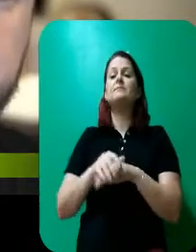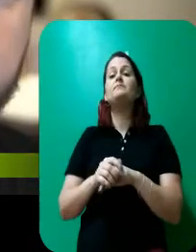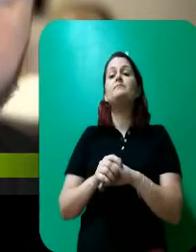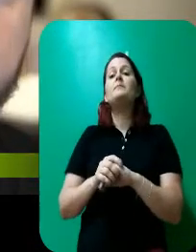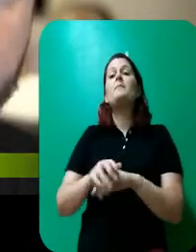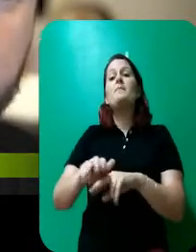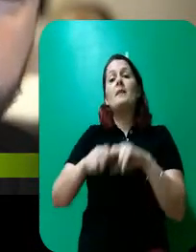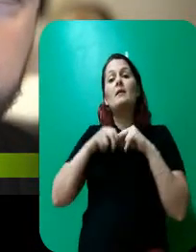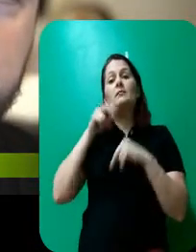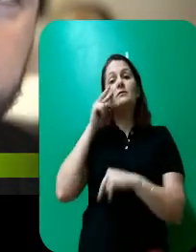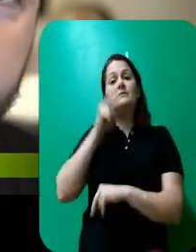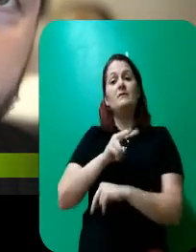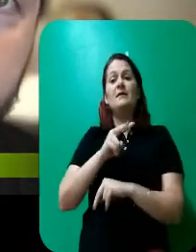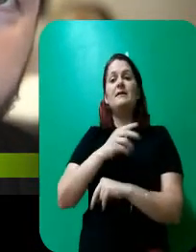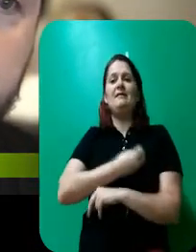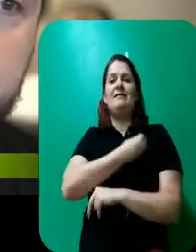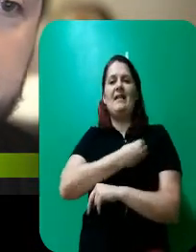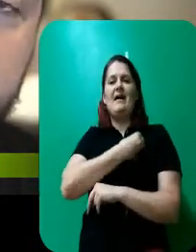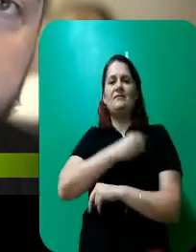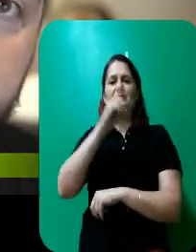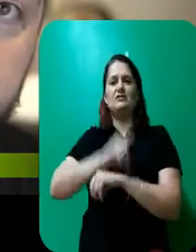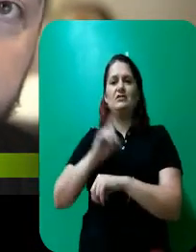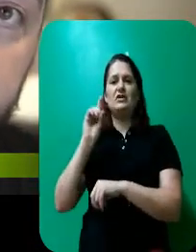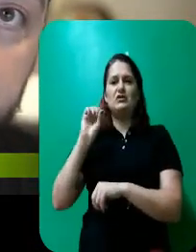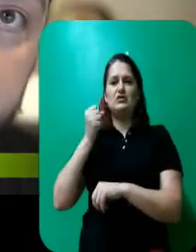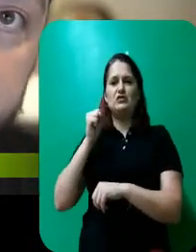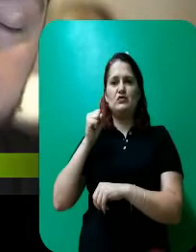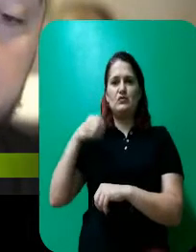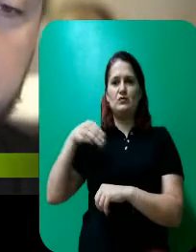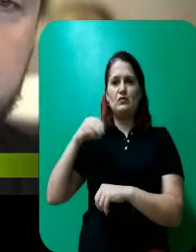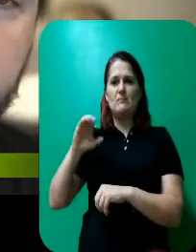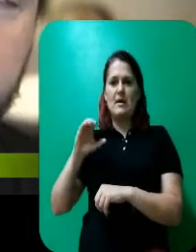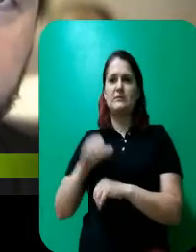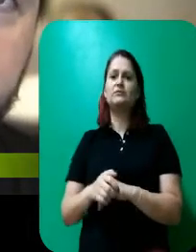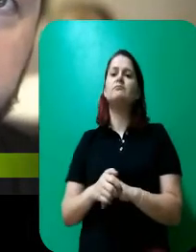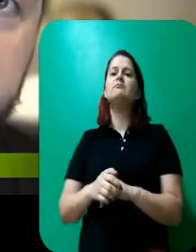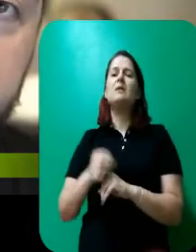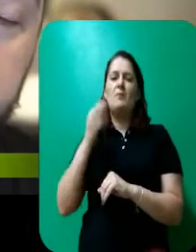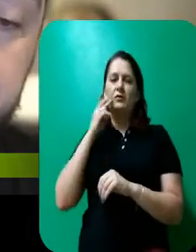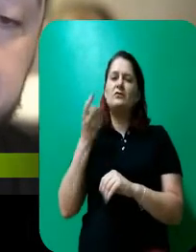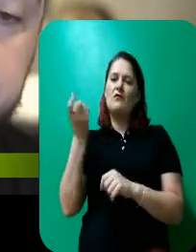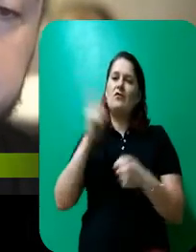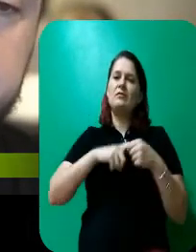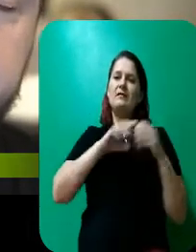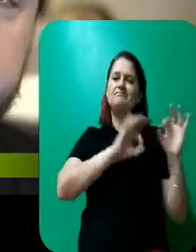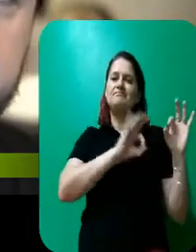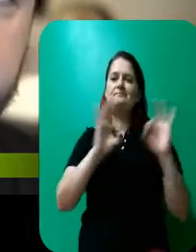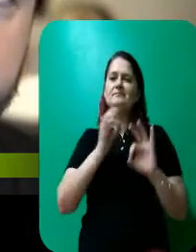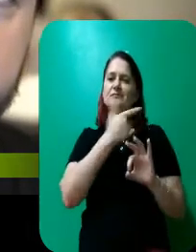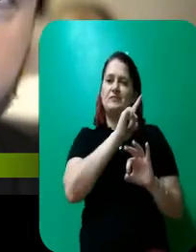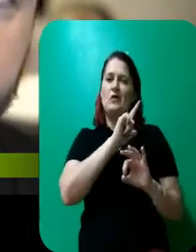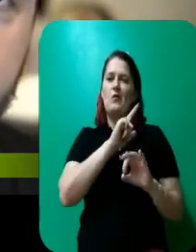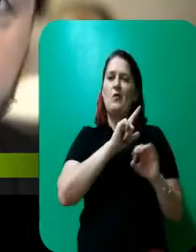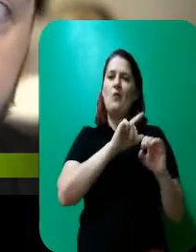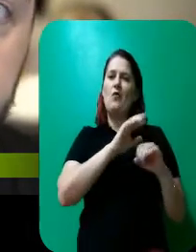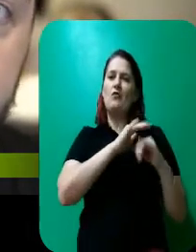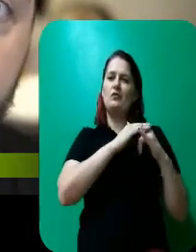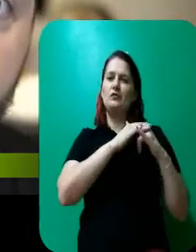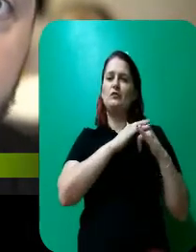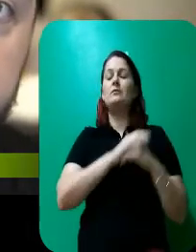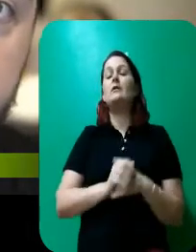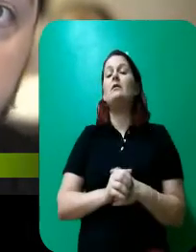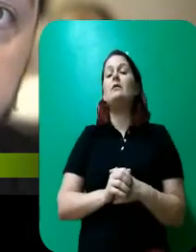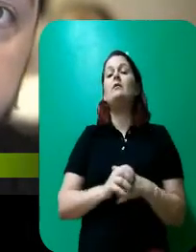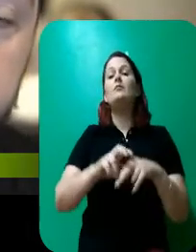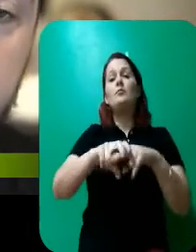lá, quando a gente adota o que o Ministério da Saúde adotou aqui no Brasil, que é o critério de medição de pessoas que dão entrada no hospital